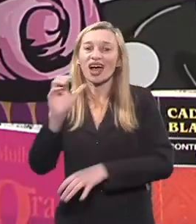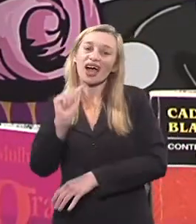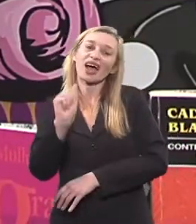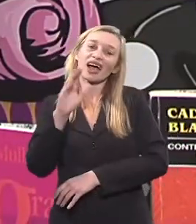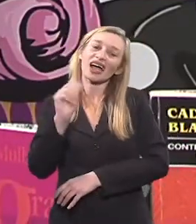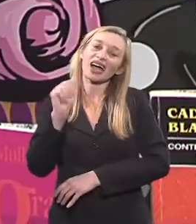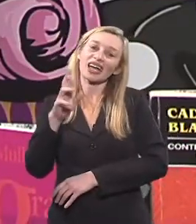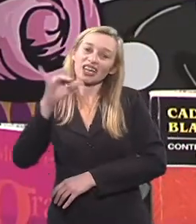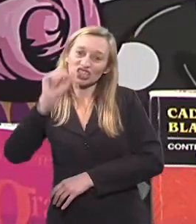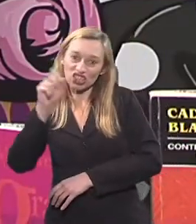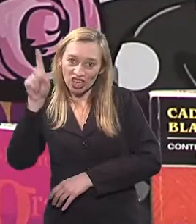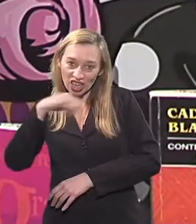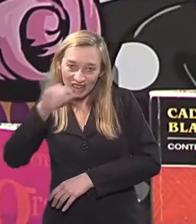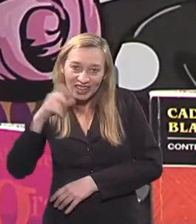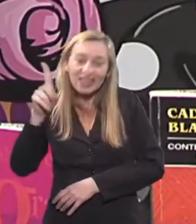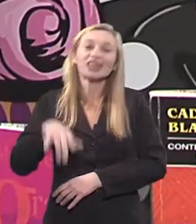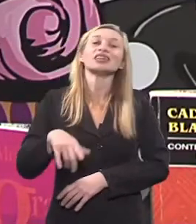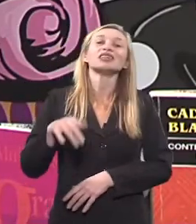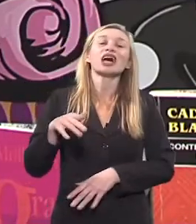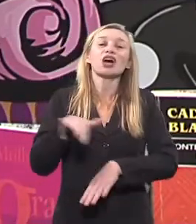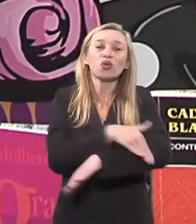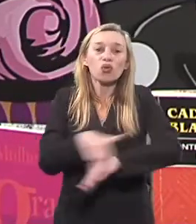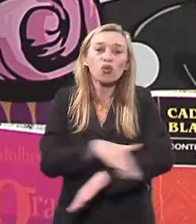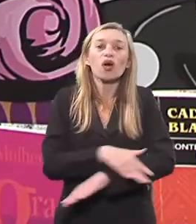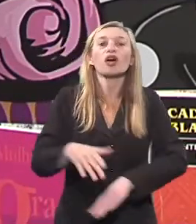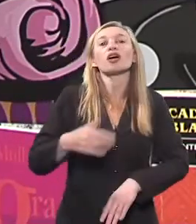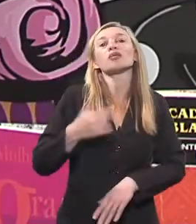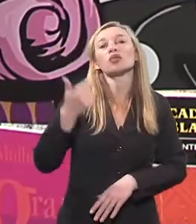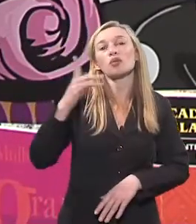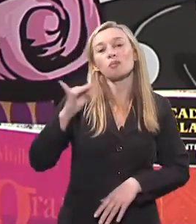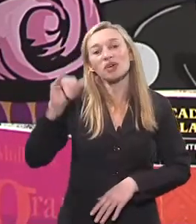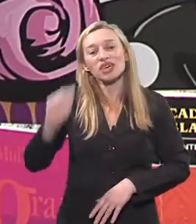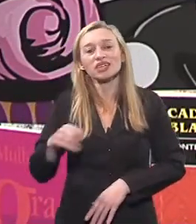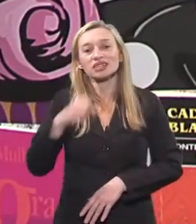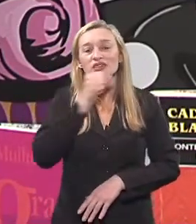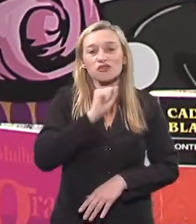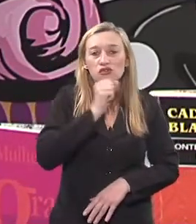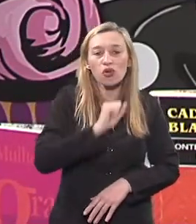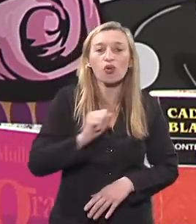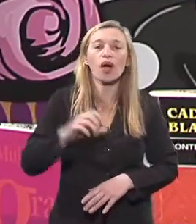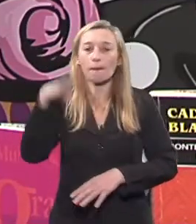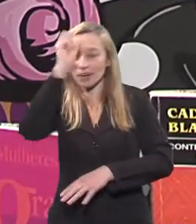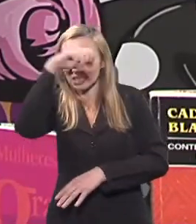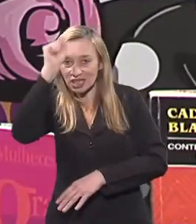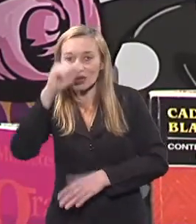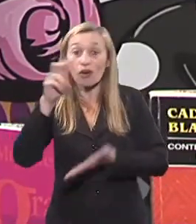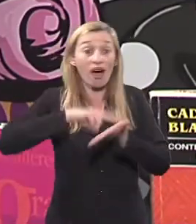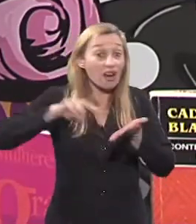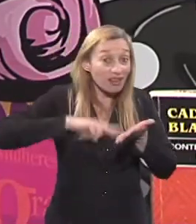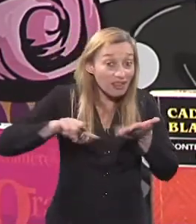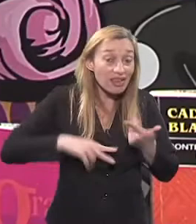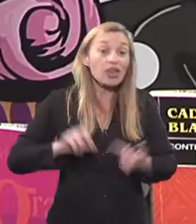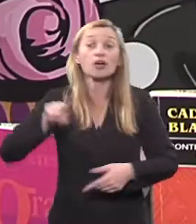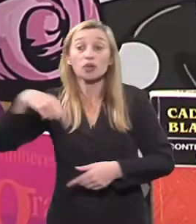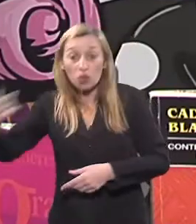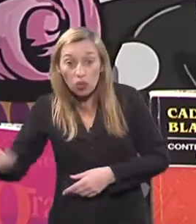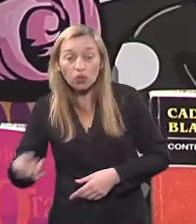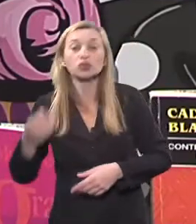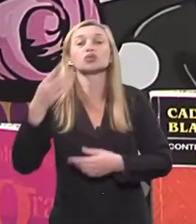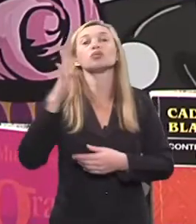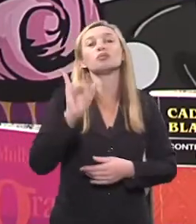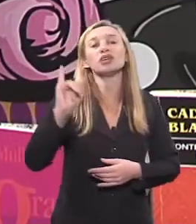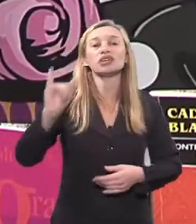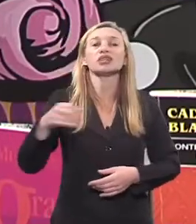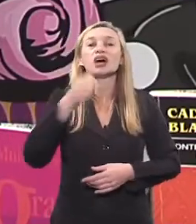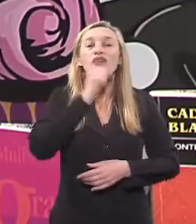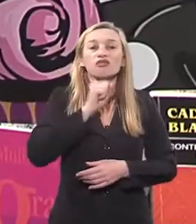rua, sabe? É dizer que o meu bisavô era um cara que ele lia escondido, aprendeu a ler, ele sabia. Meu outro